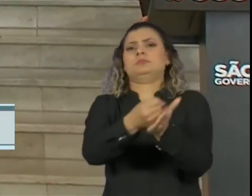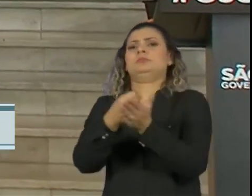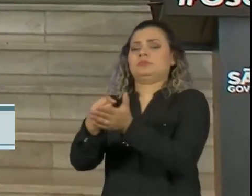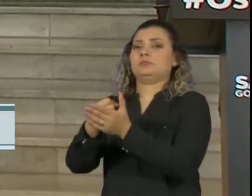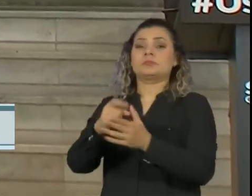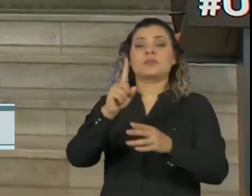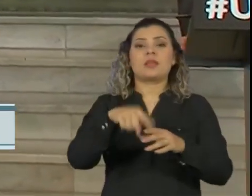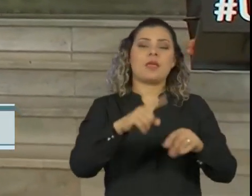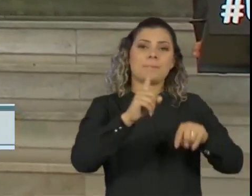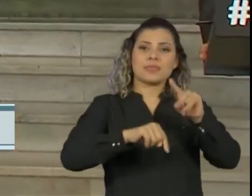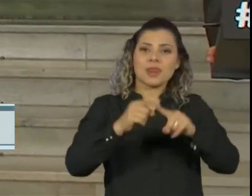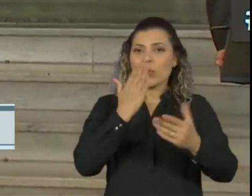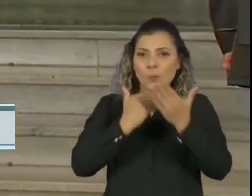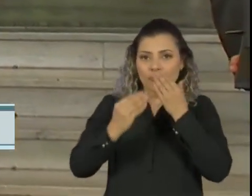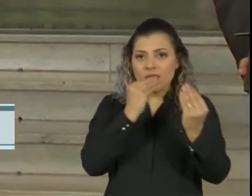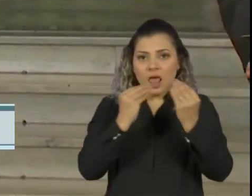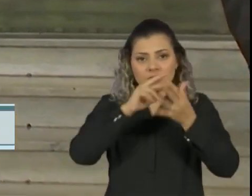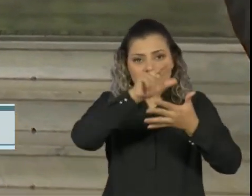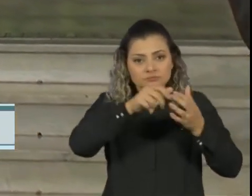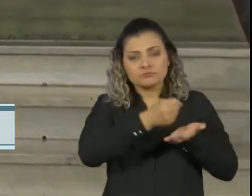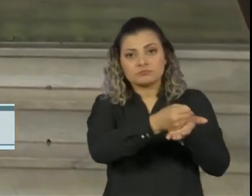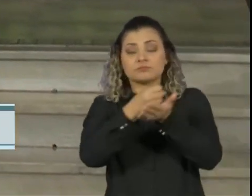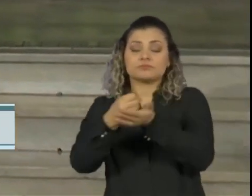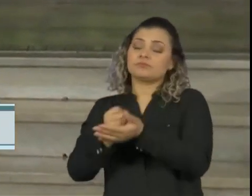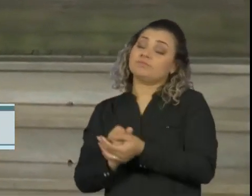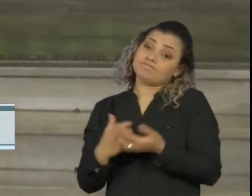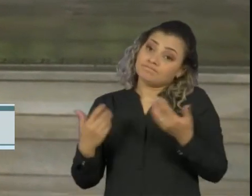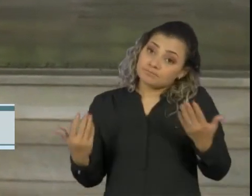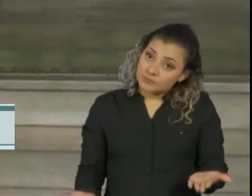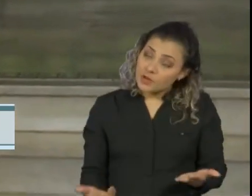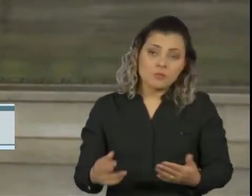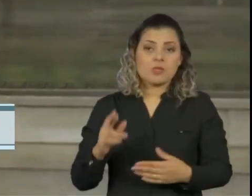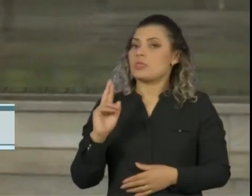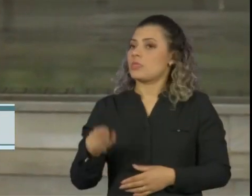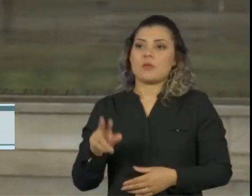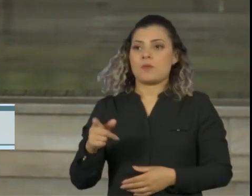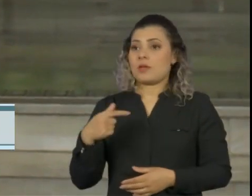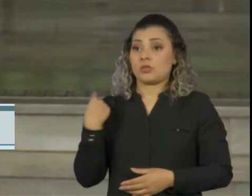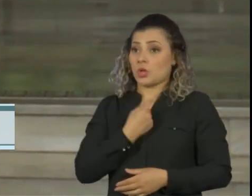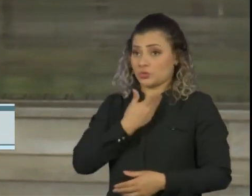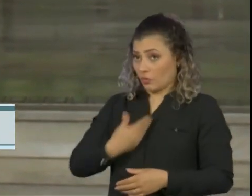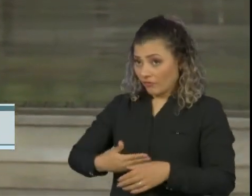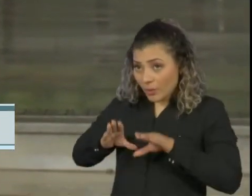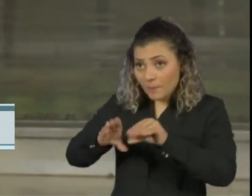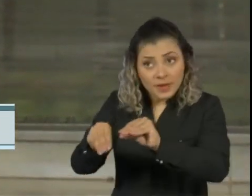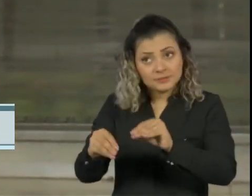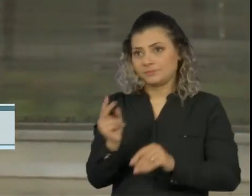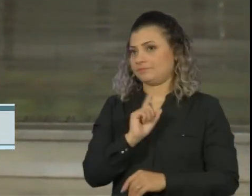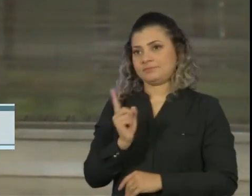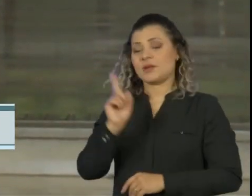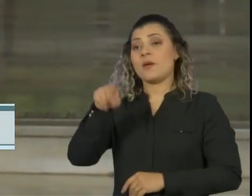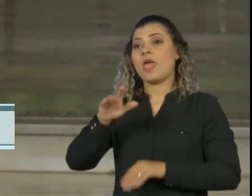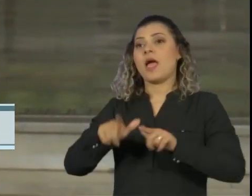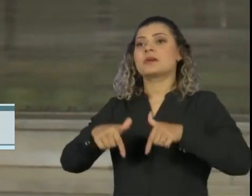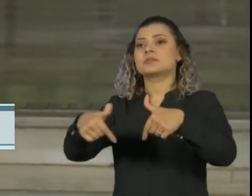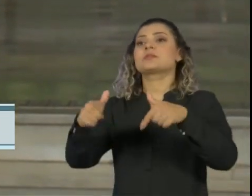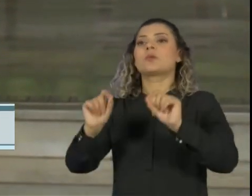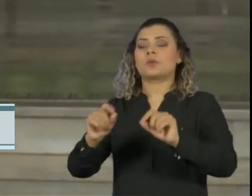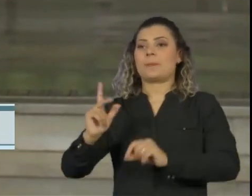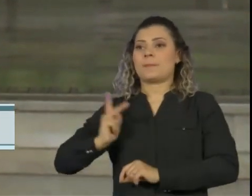chamado sistema delivery. Não é um fato que exija a intervenção do governo, e sim uma ação conjunta